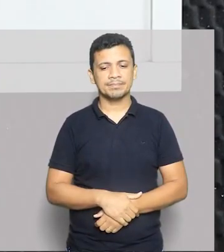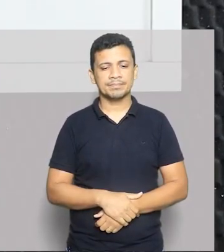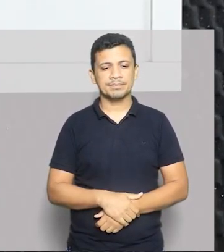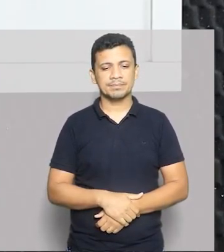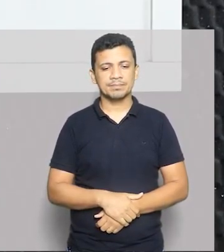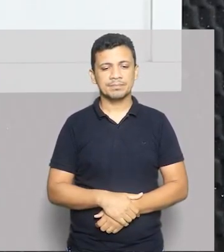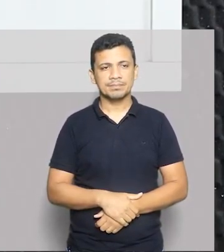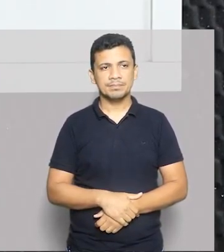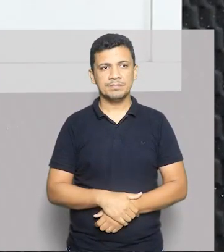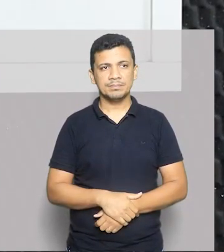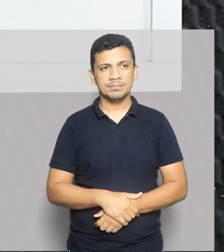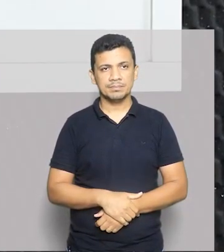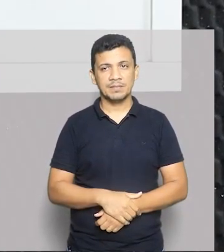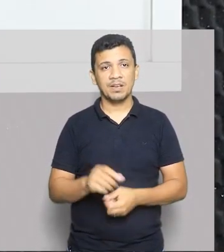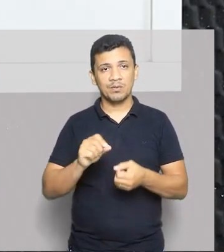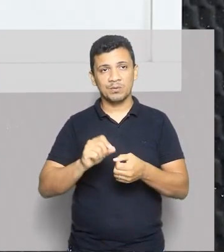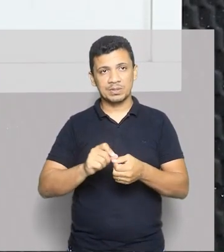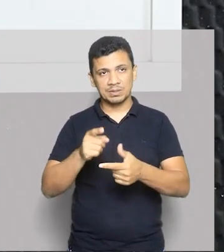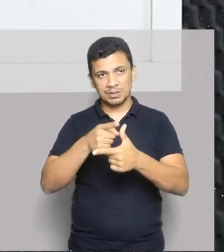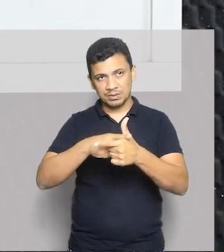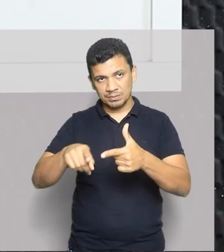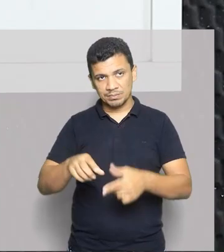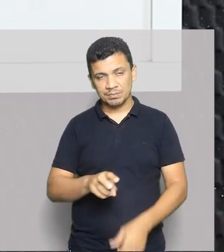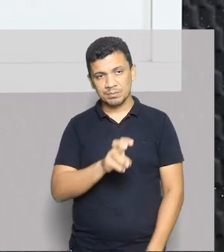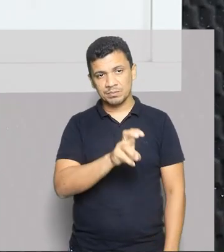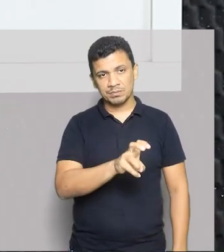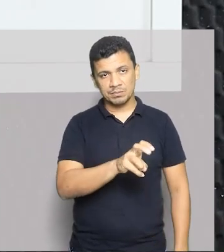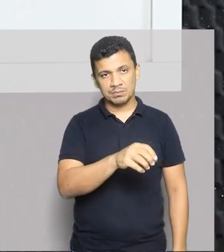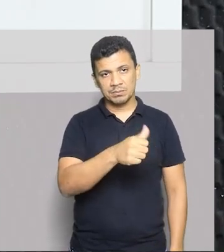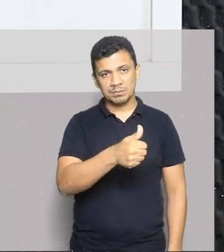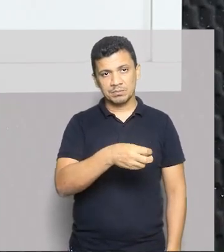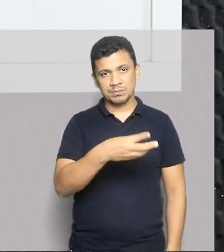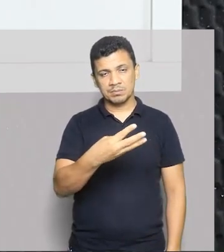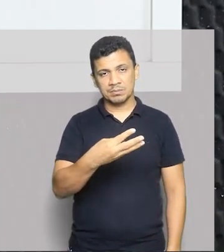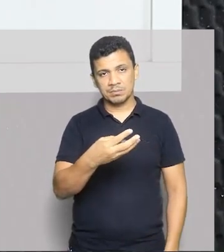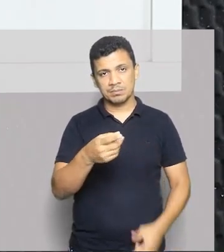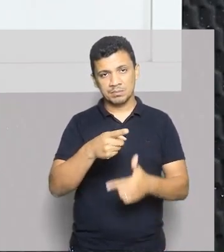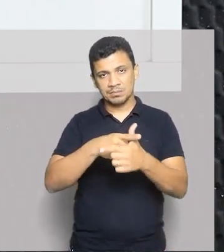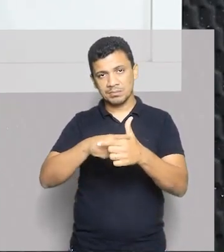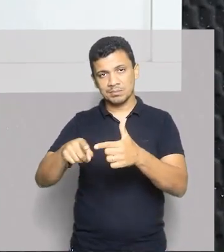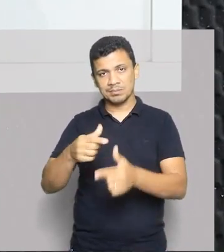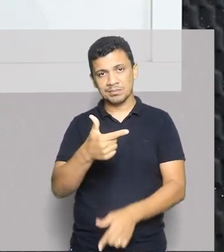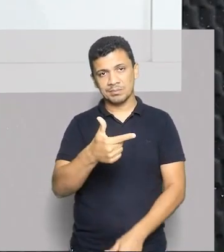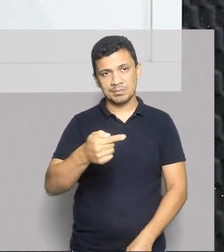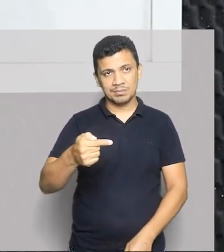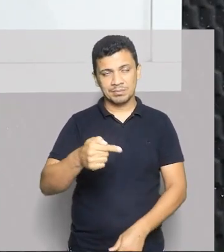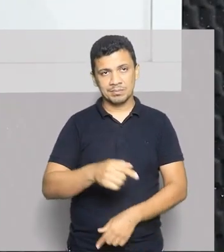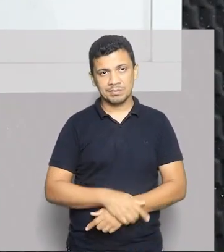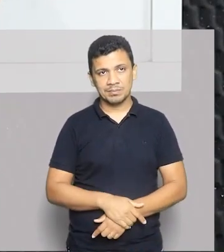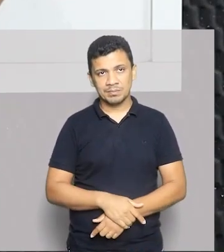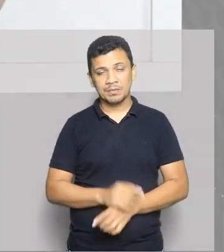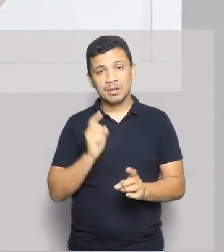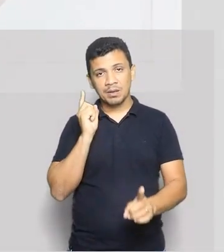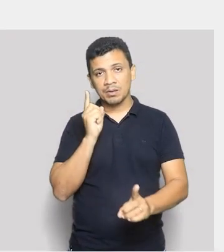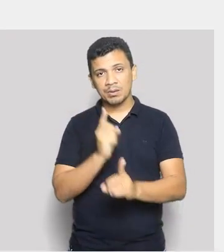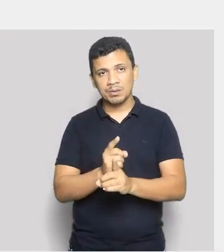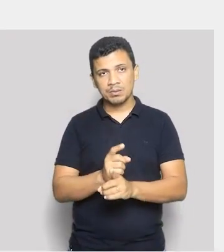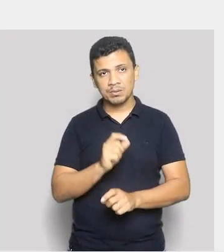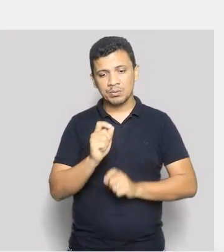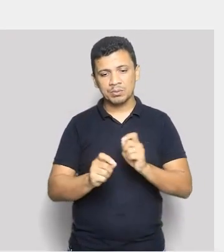27. Né? Vai fazer a divisão do 513 com 27. Então, nesse caso aqui, você vai